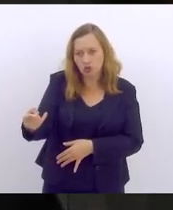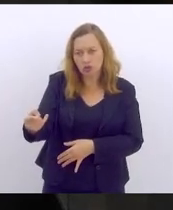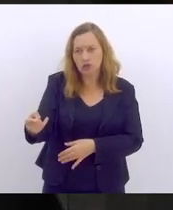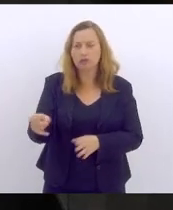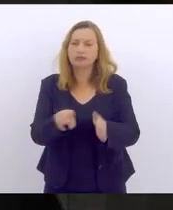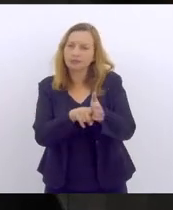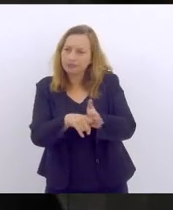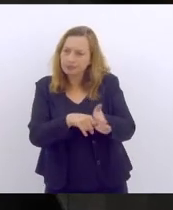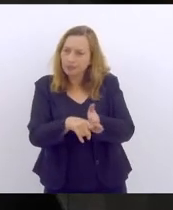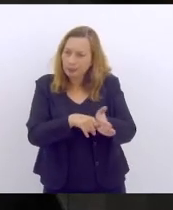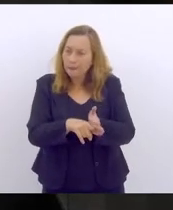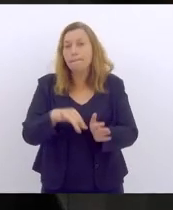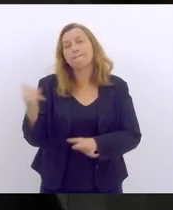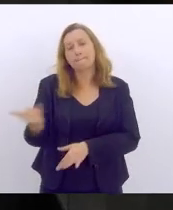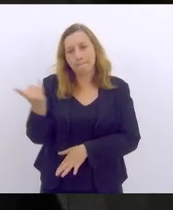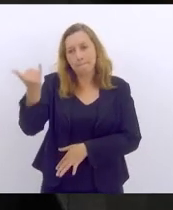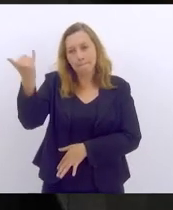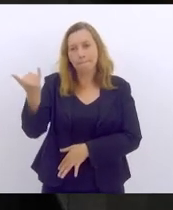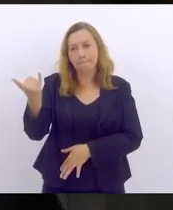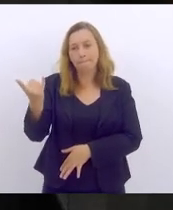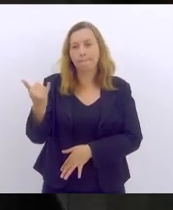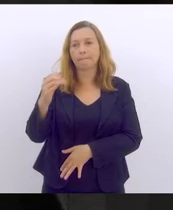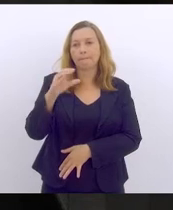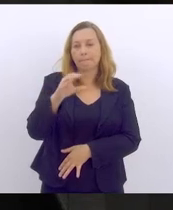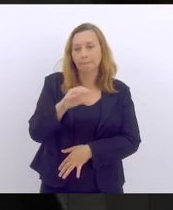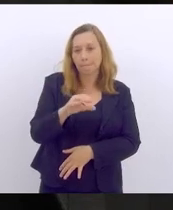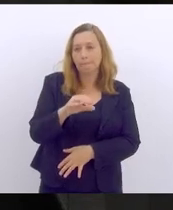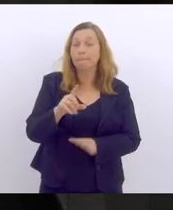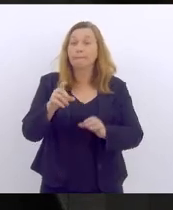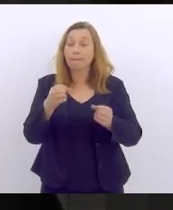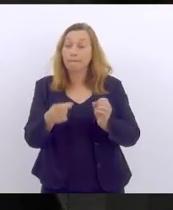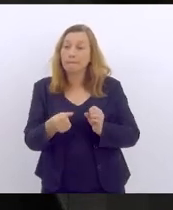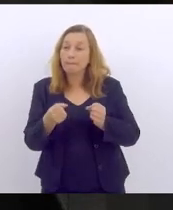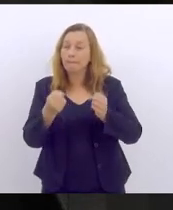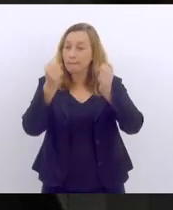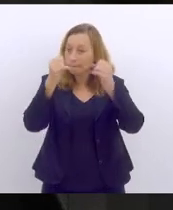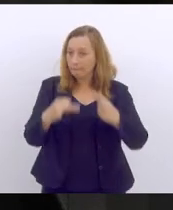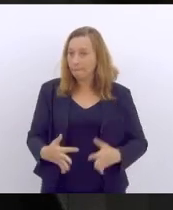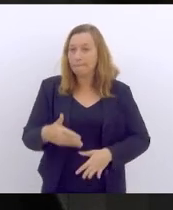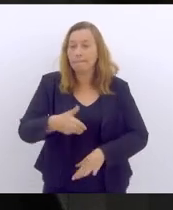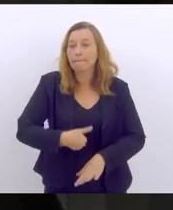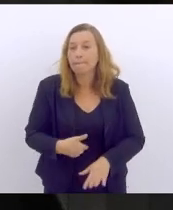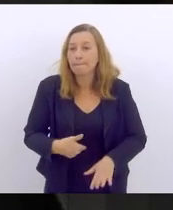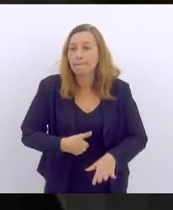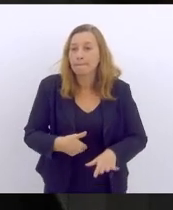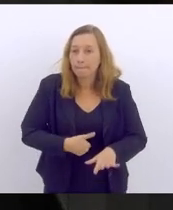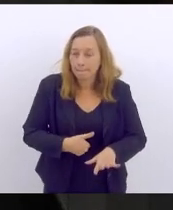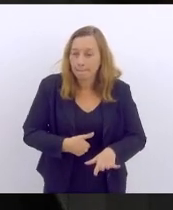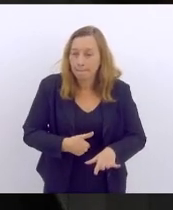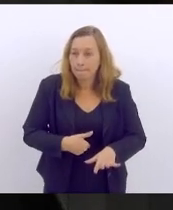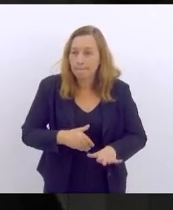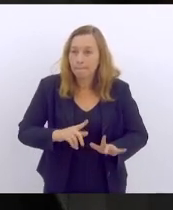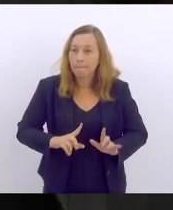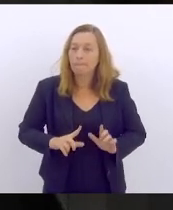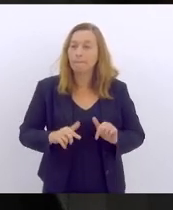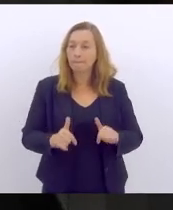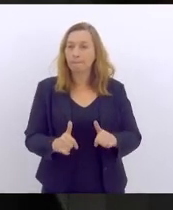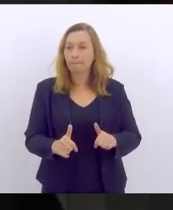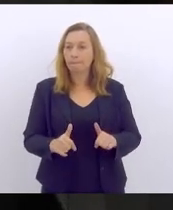análises dimensões importantes Josué de Castro Deixa claro que a fome é a manifestação biológica